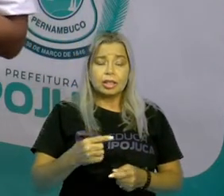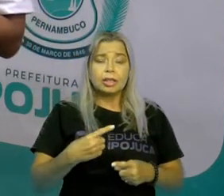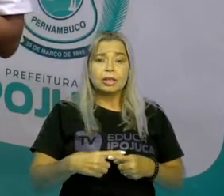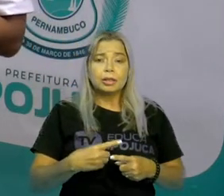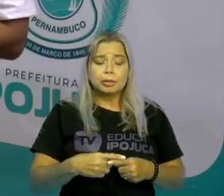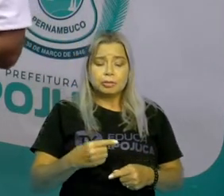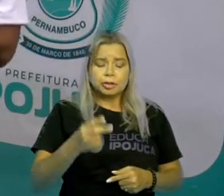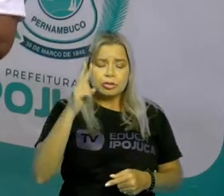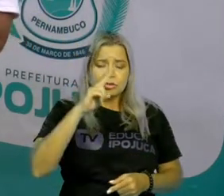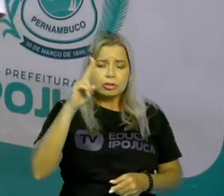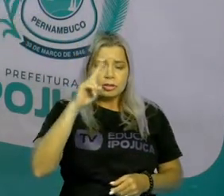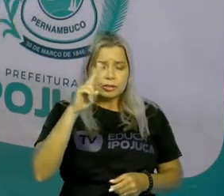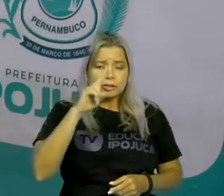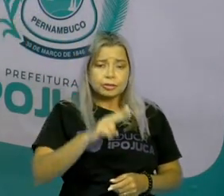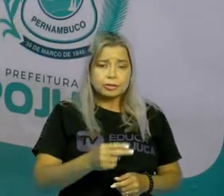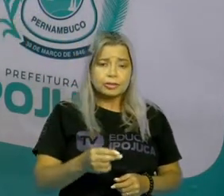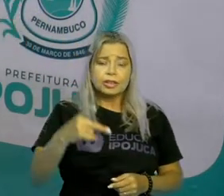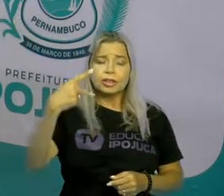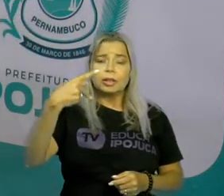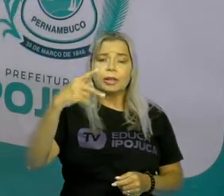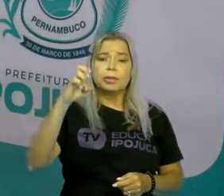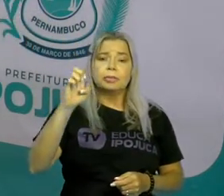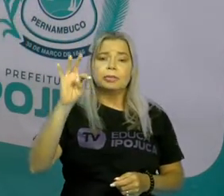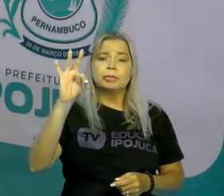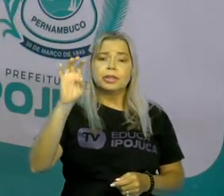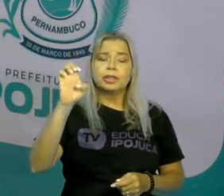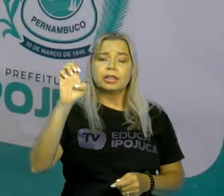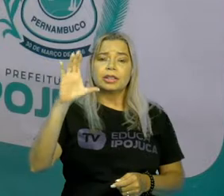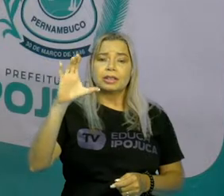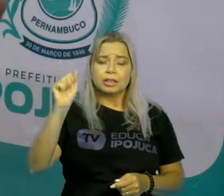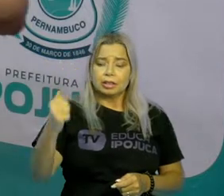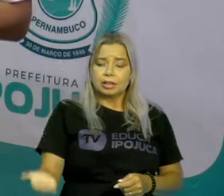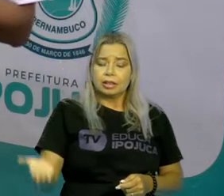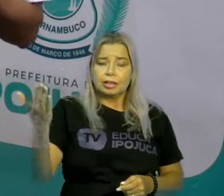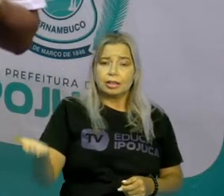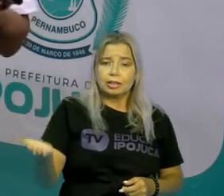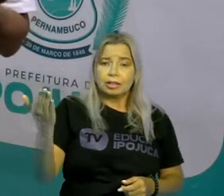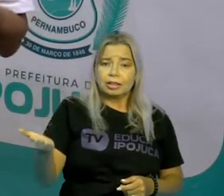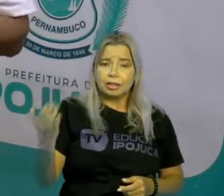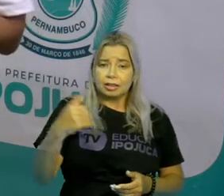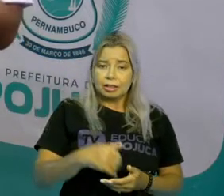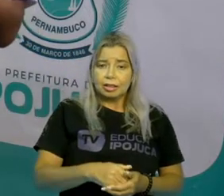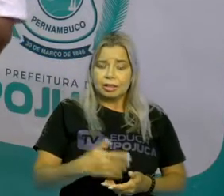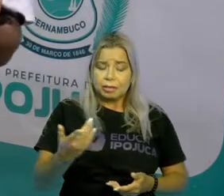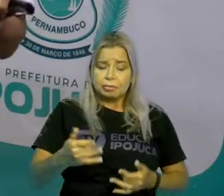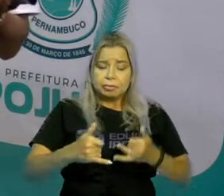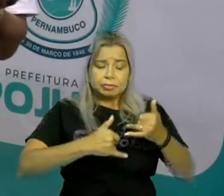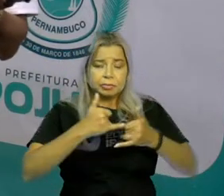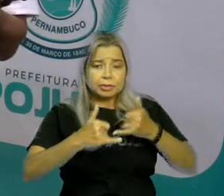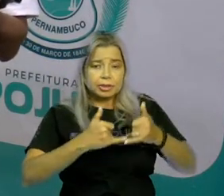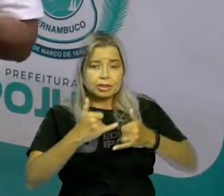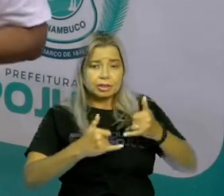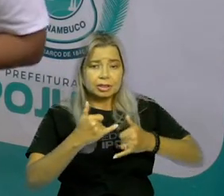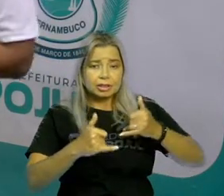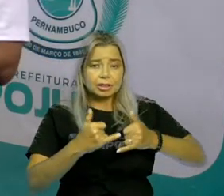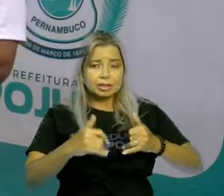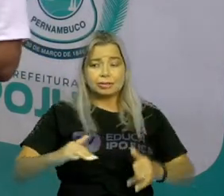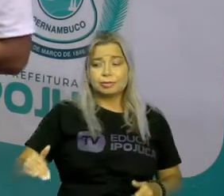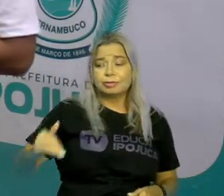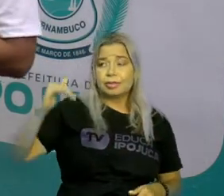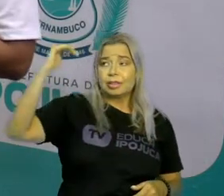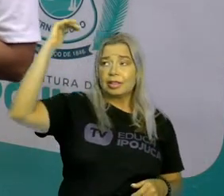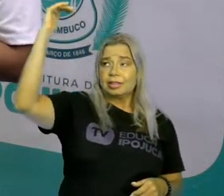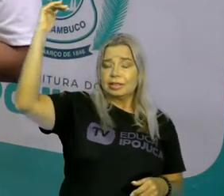por uma criança. E aqui uma imagem de uma peteca sendo jogada por adultos. Por que não? Olha